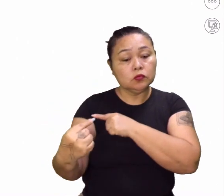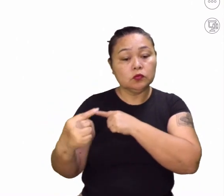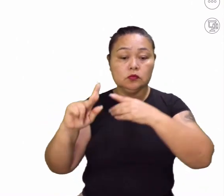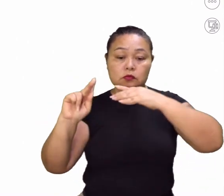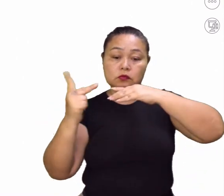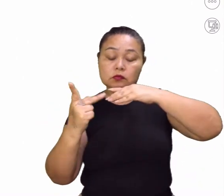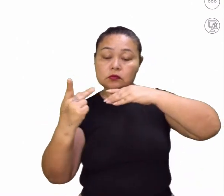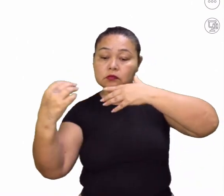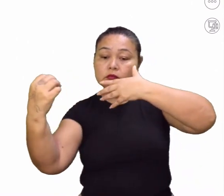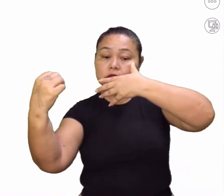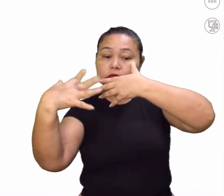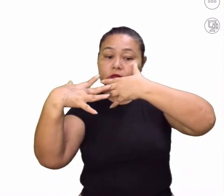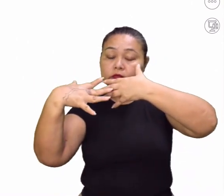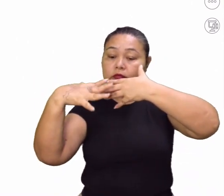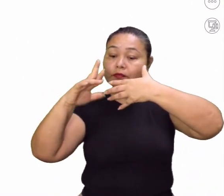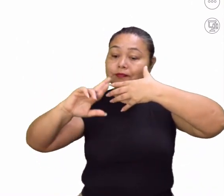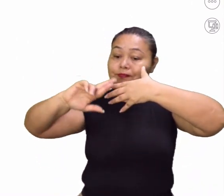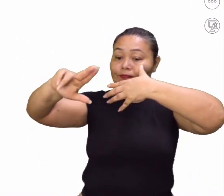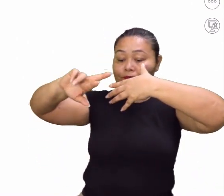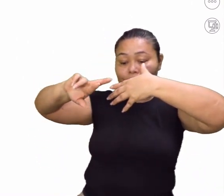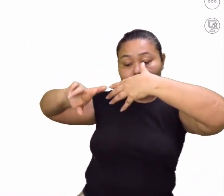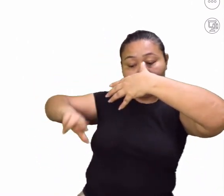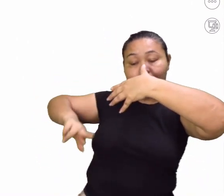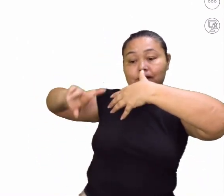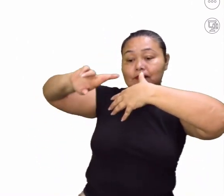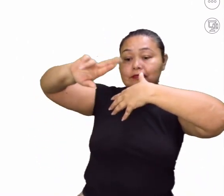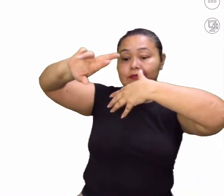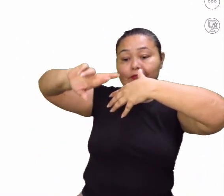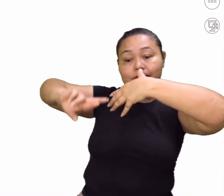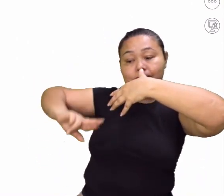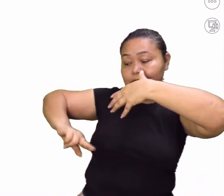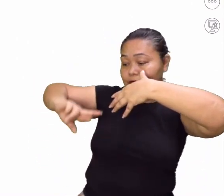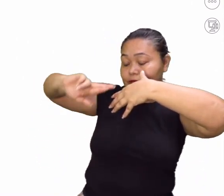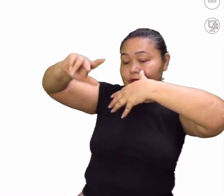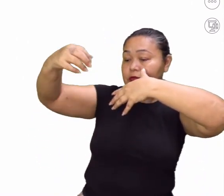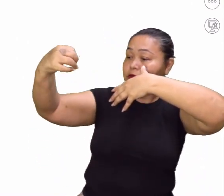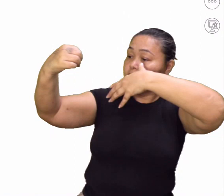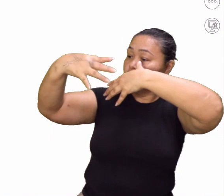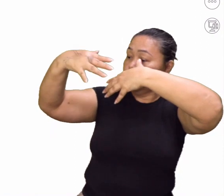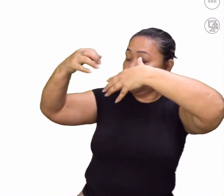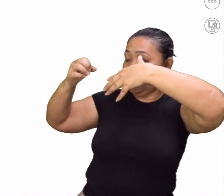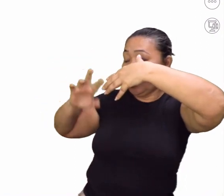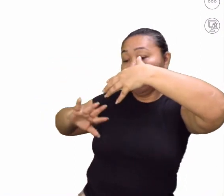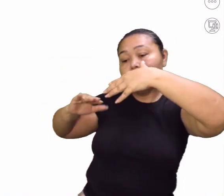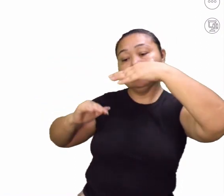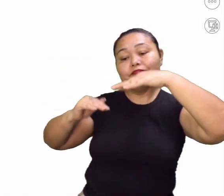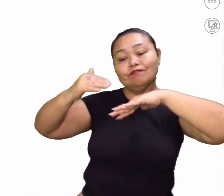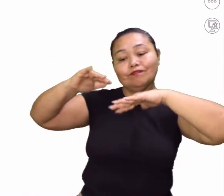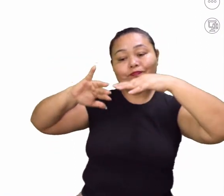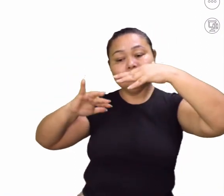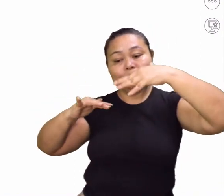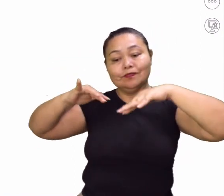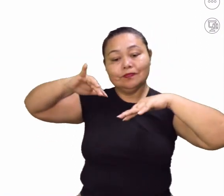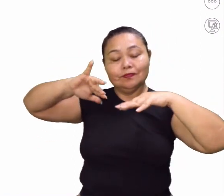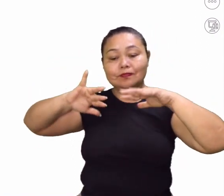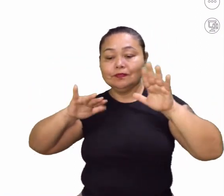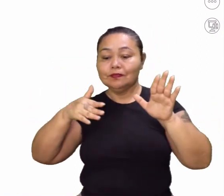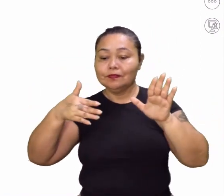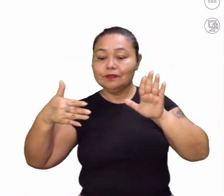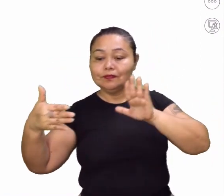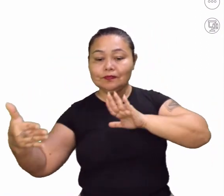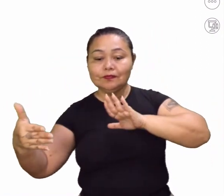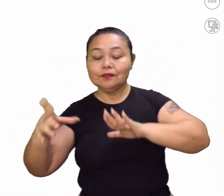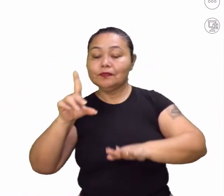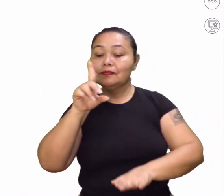Os hemisférios são iluminados de maneira diferentes e não é equilibrado. Há um desequilíbrio na duração entre